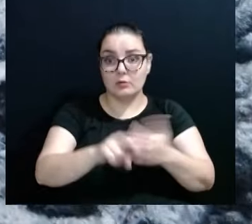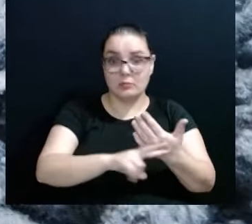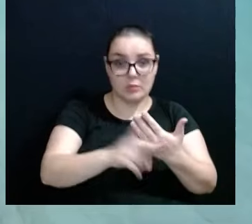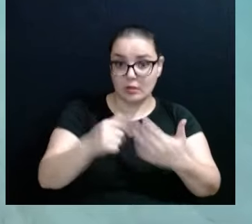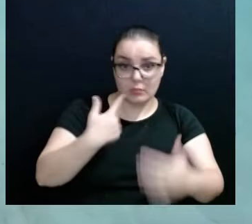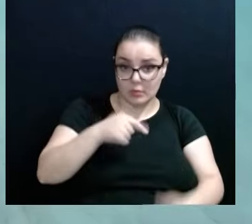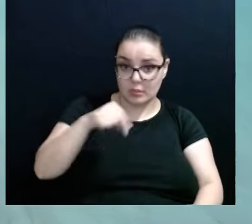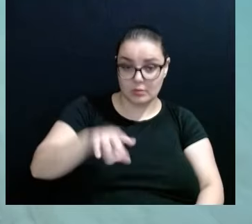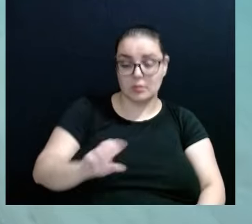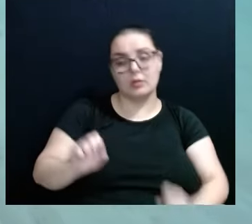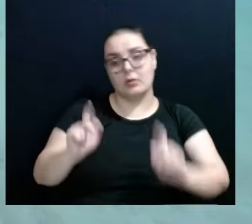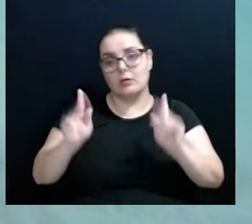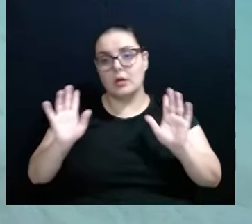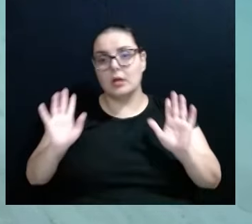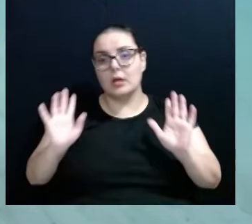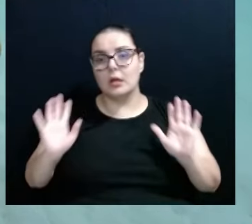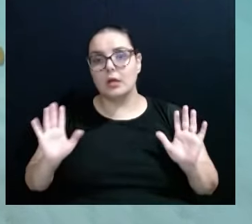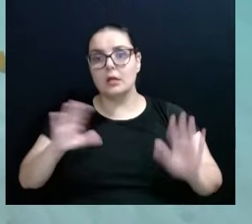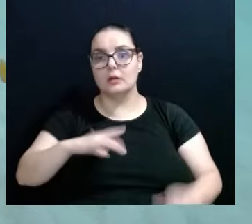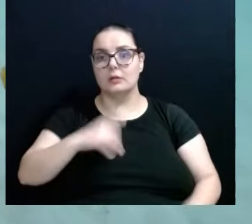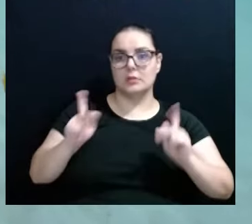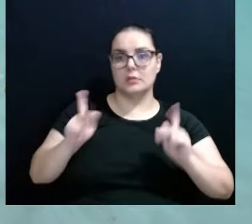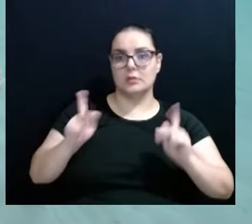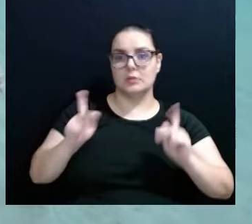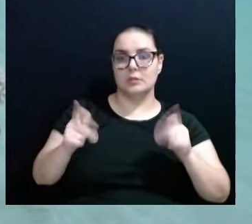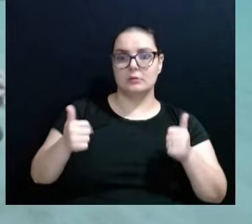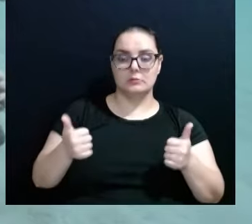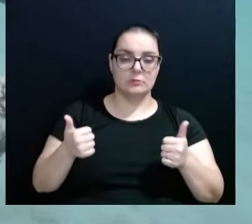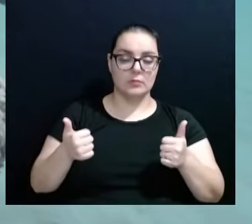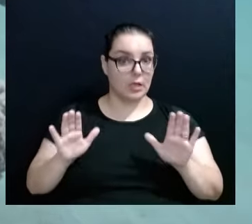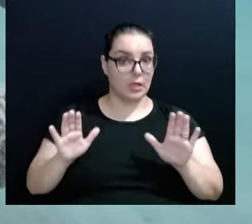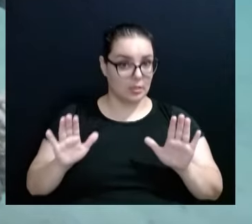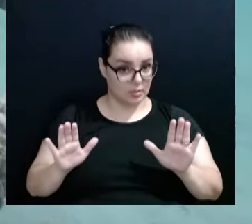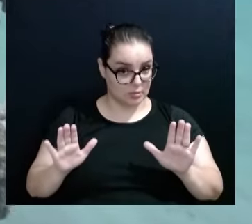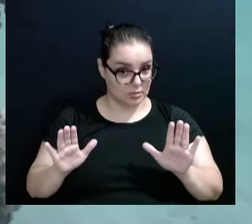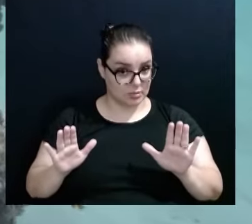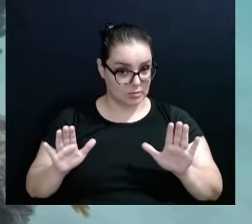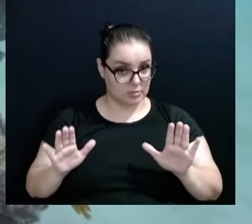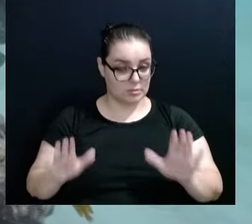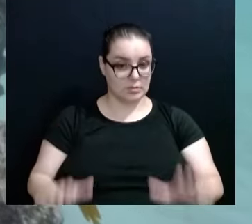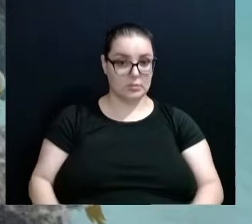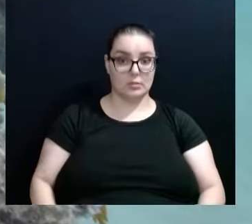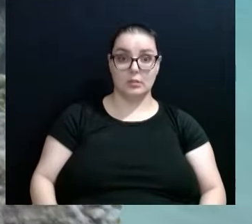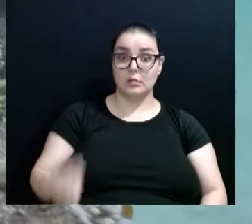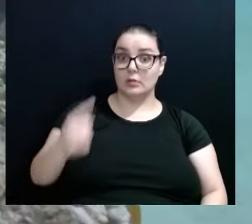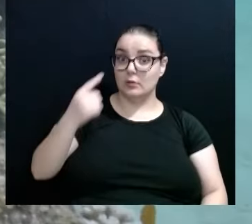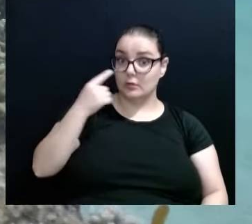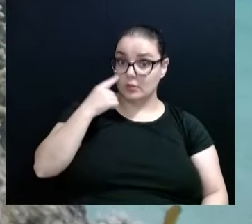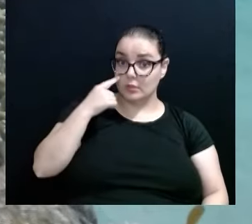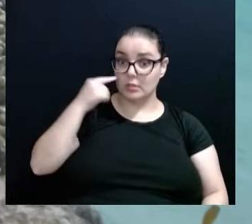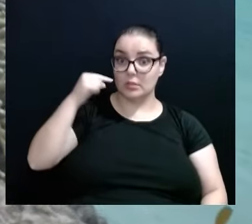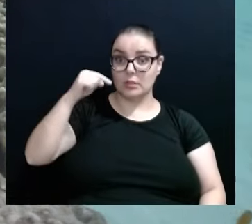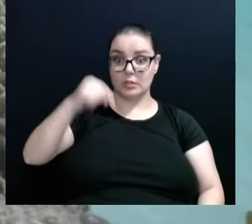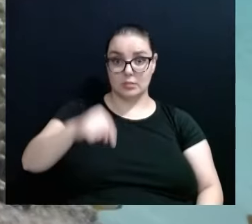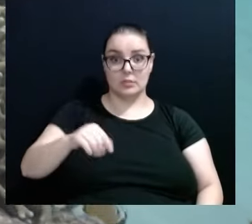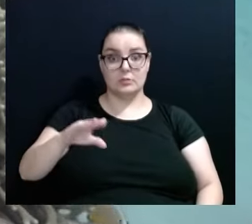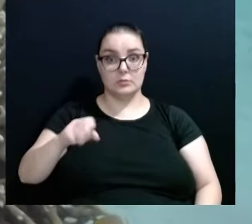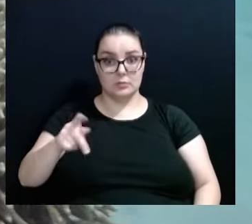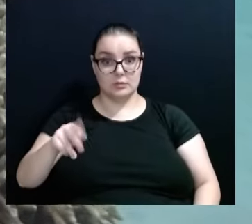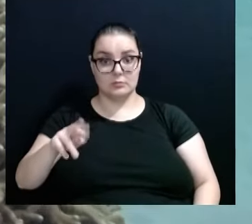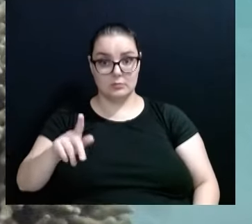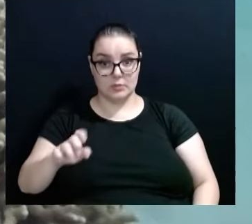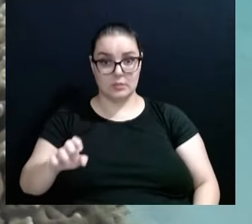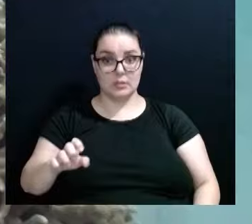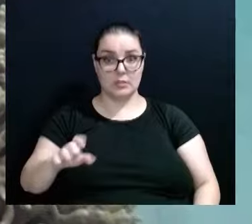tem tanta influência para nós aqui em Campinas, tudo bem. Agora, veja você, aqui